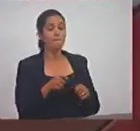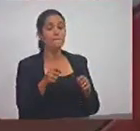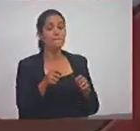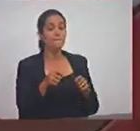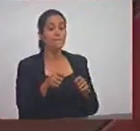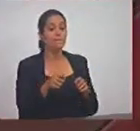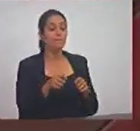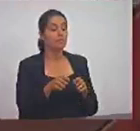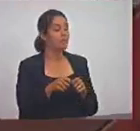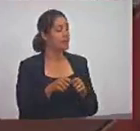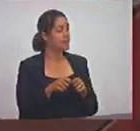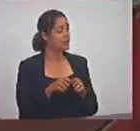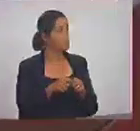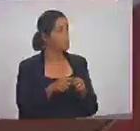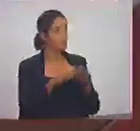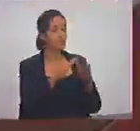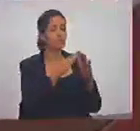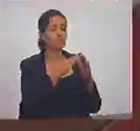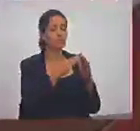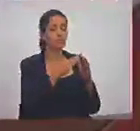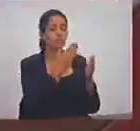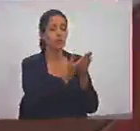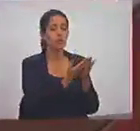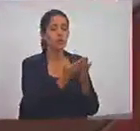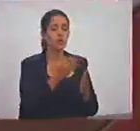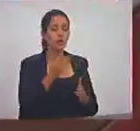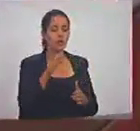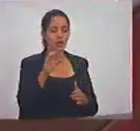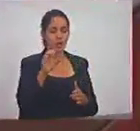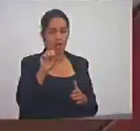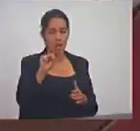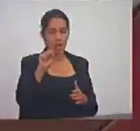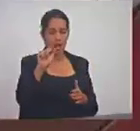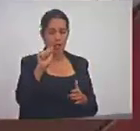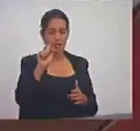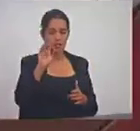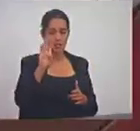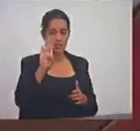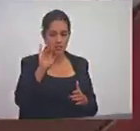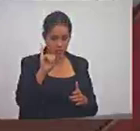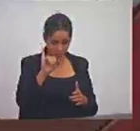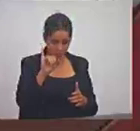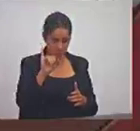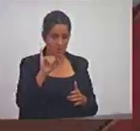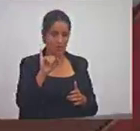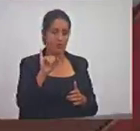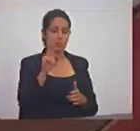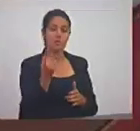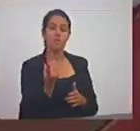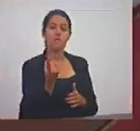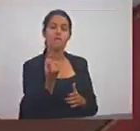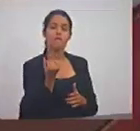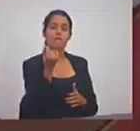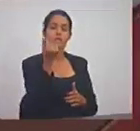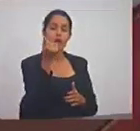semestre, a escola SABE, é um valor aproximado de 621 mil, e o Cícero,